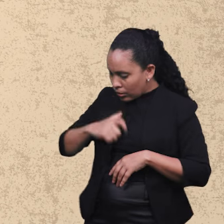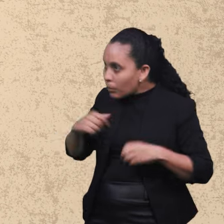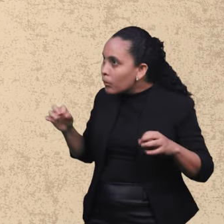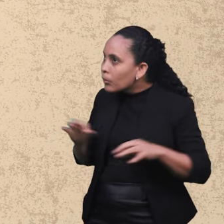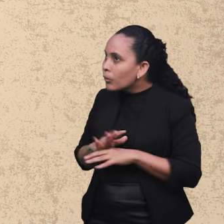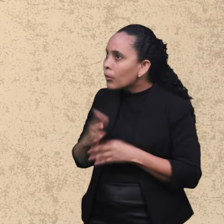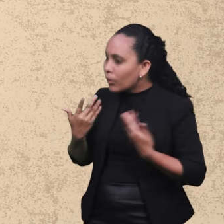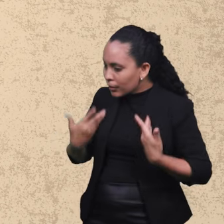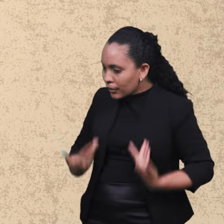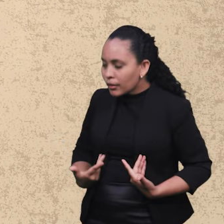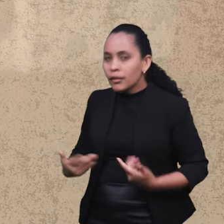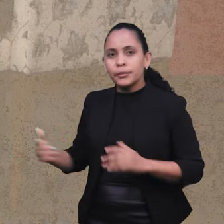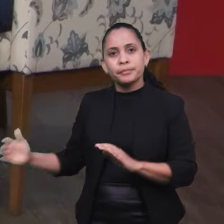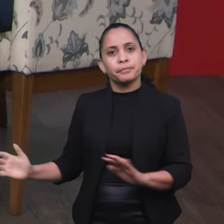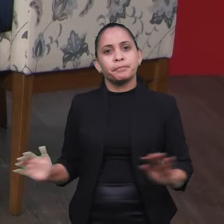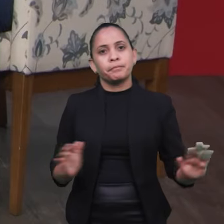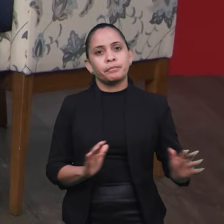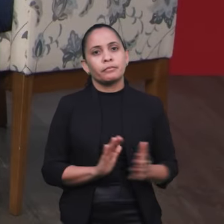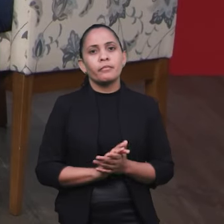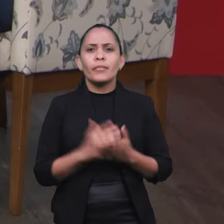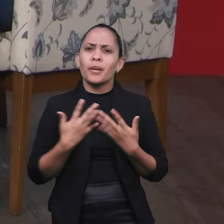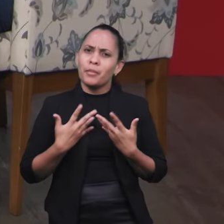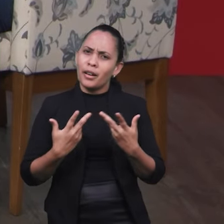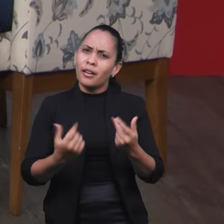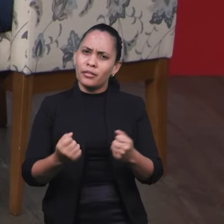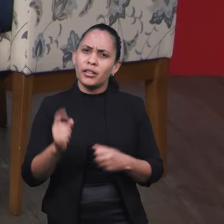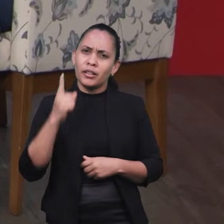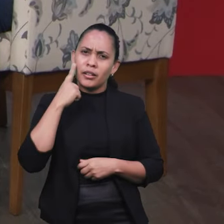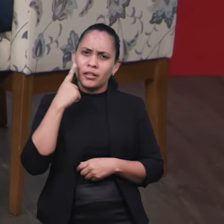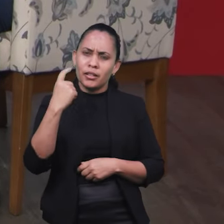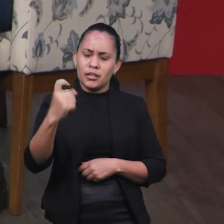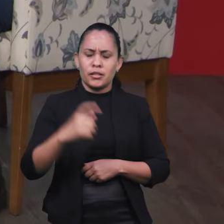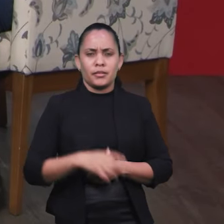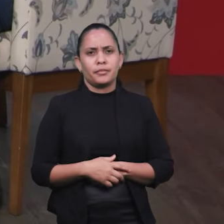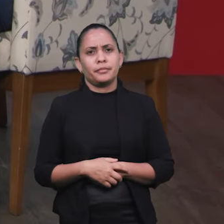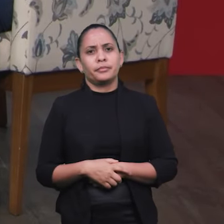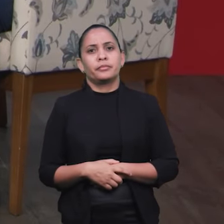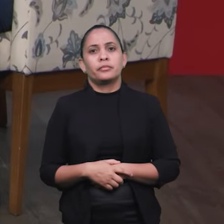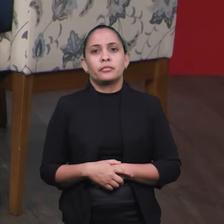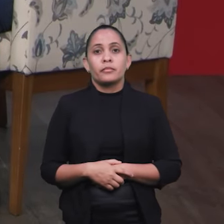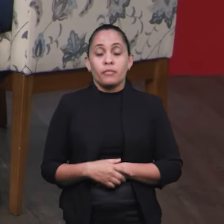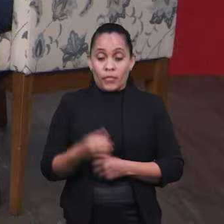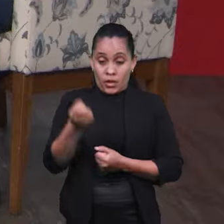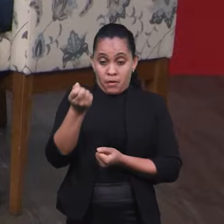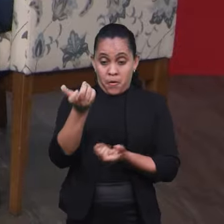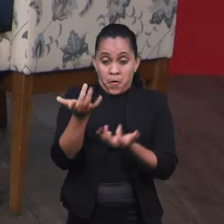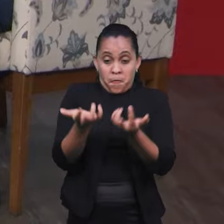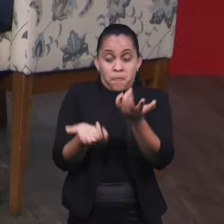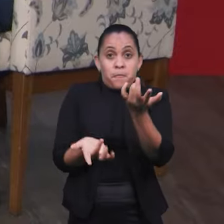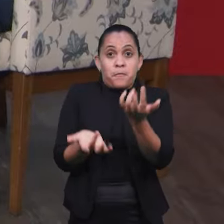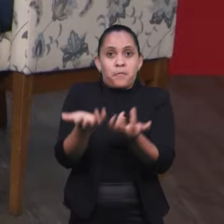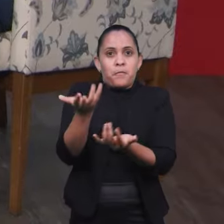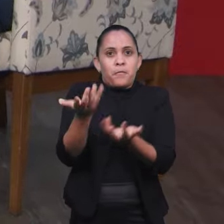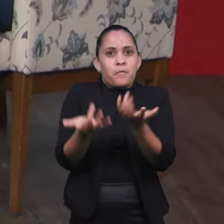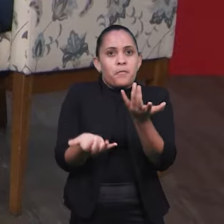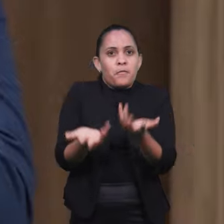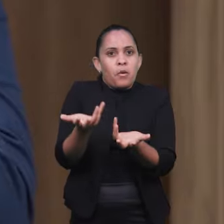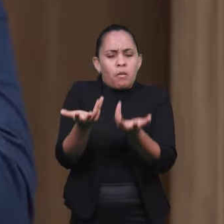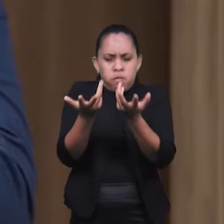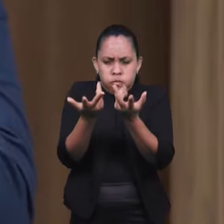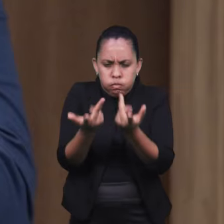Eis-me aqui. Maravilha, né? Interessante, pastor Lourenço, que é o fogo que